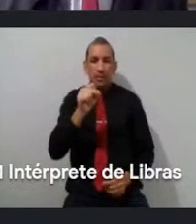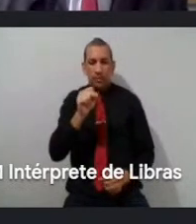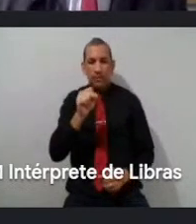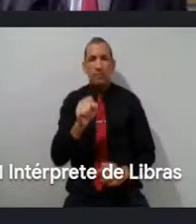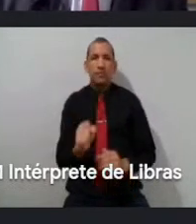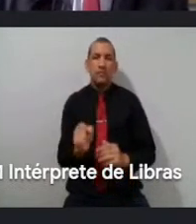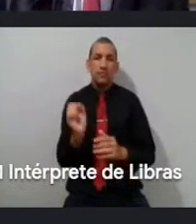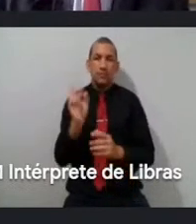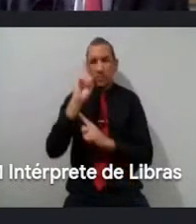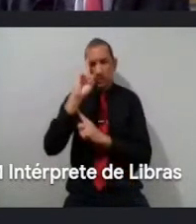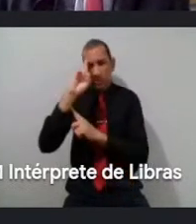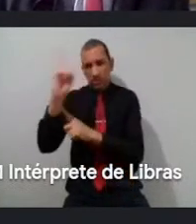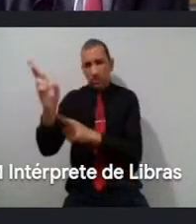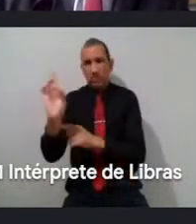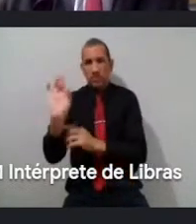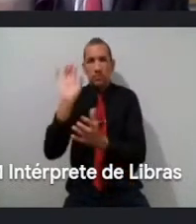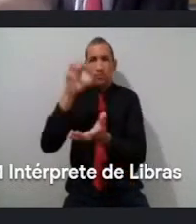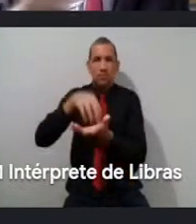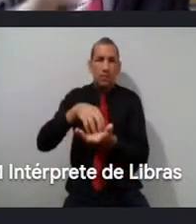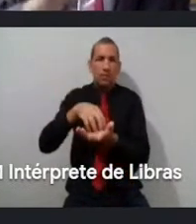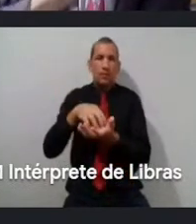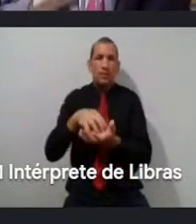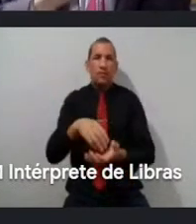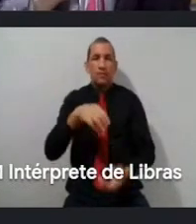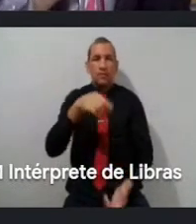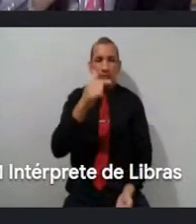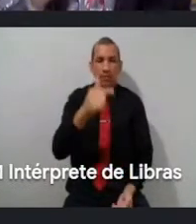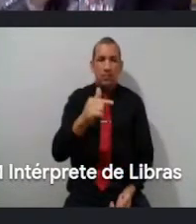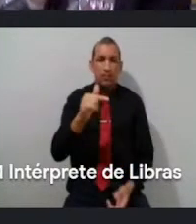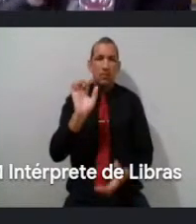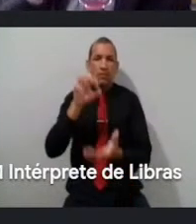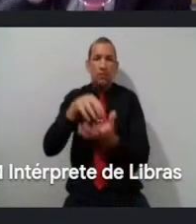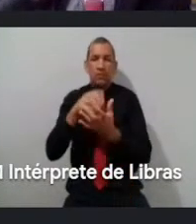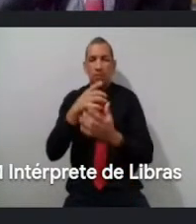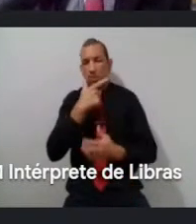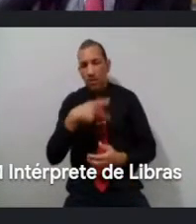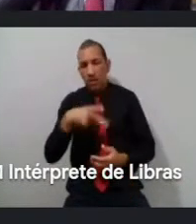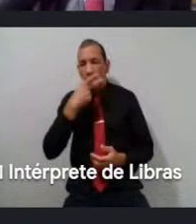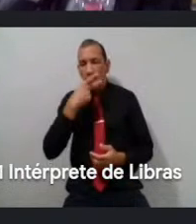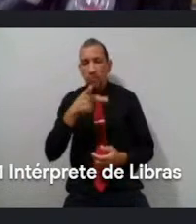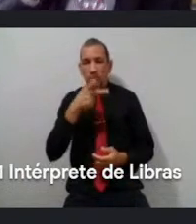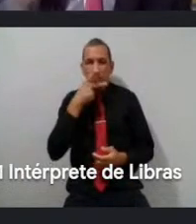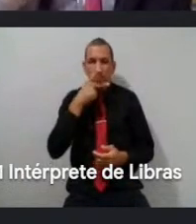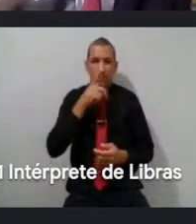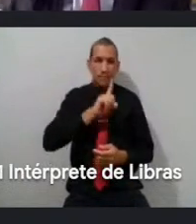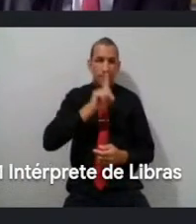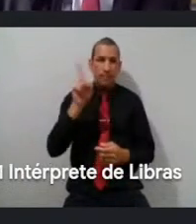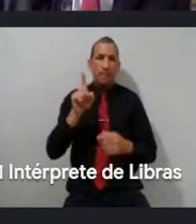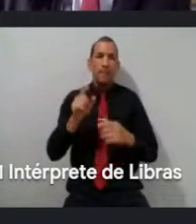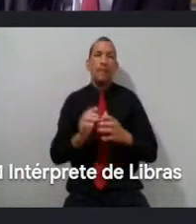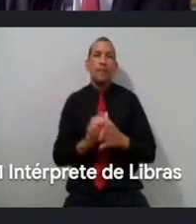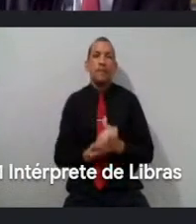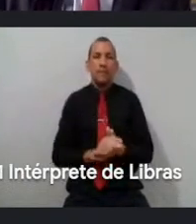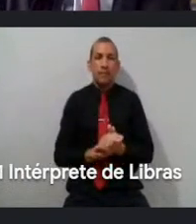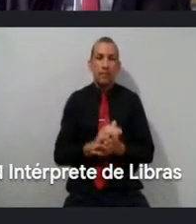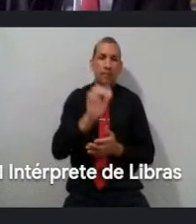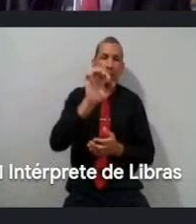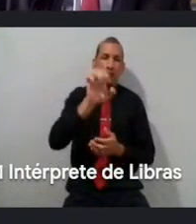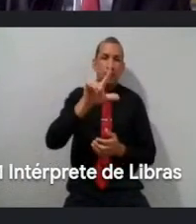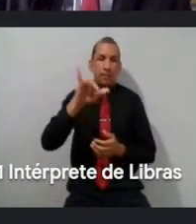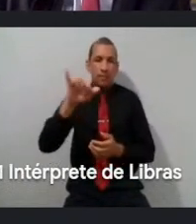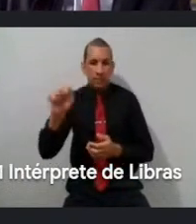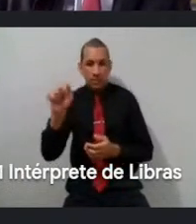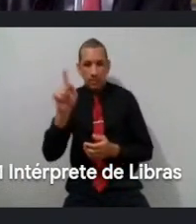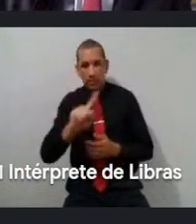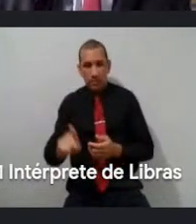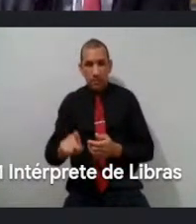chefe do cartório da 7ª Zona Eleitoral do Paraíso Oi Elisa Maria passe Carvalho chefe da 31ª